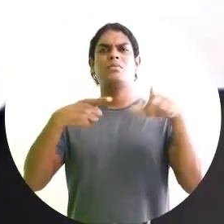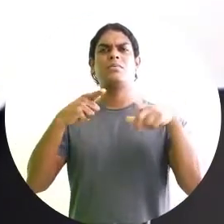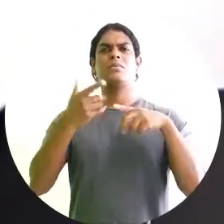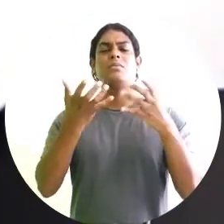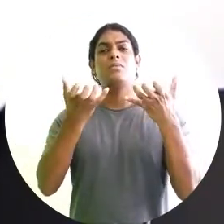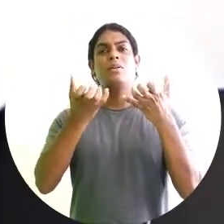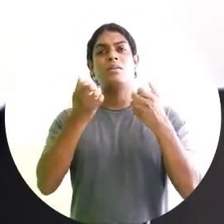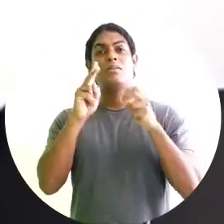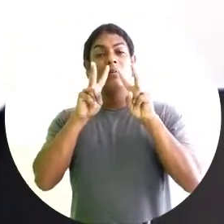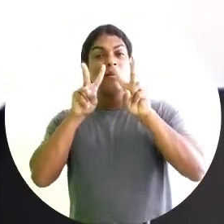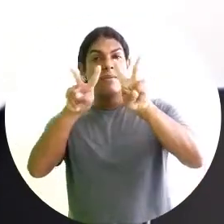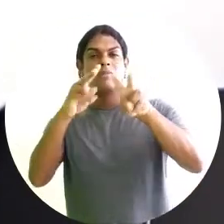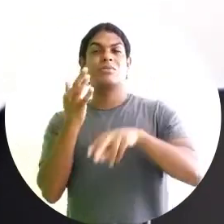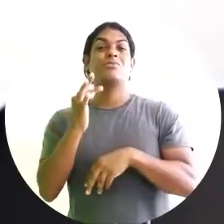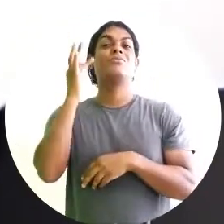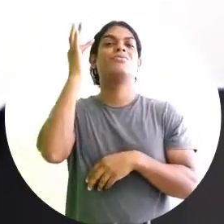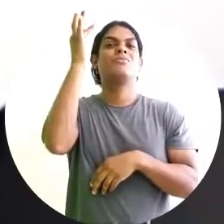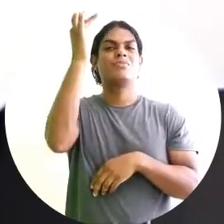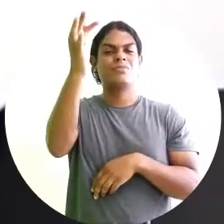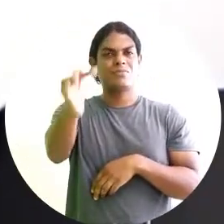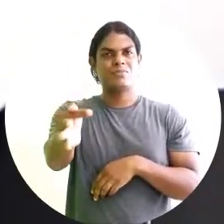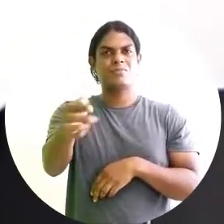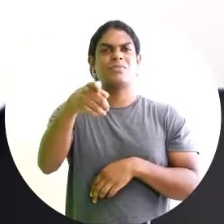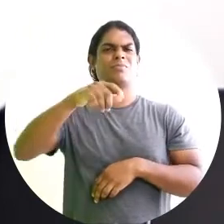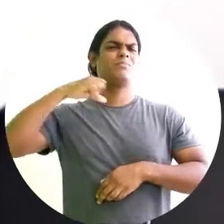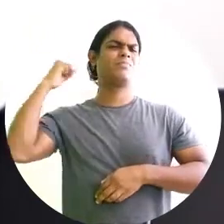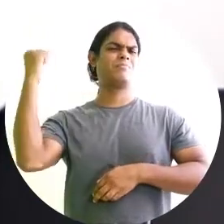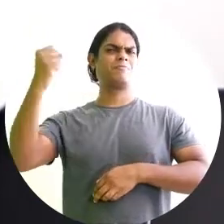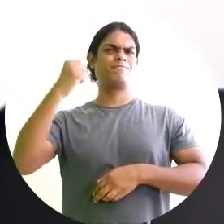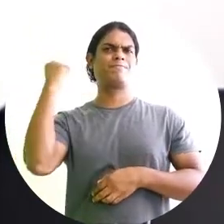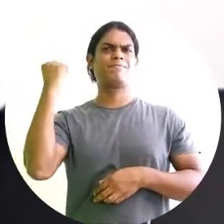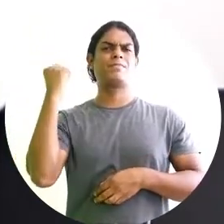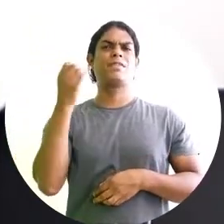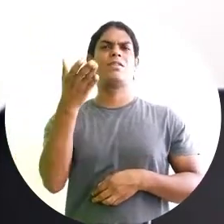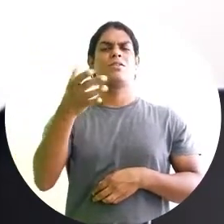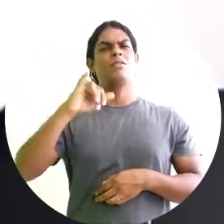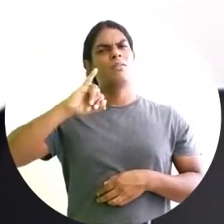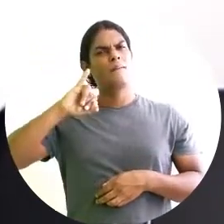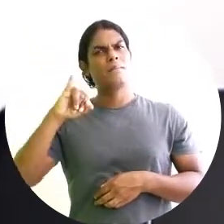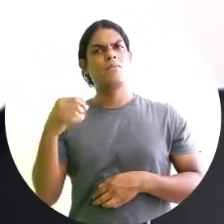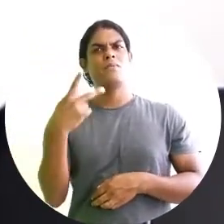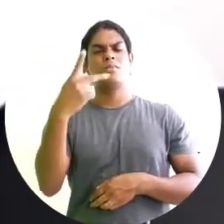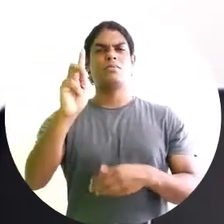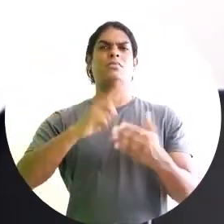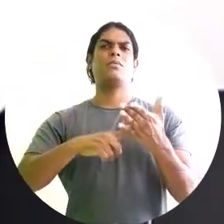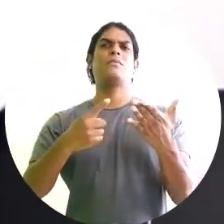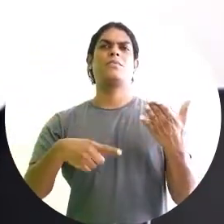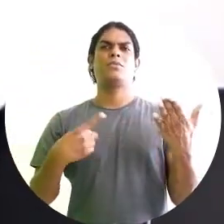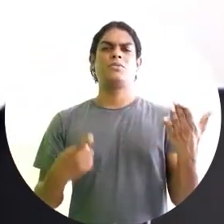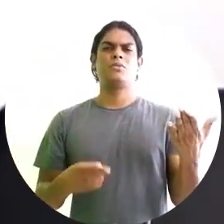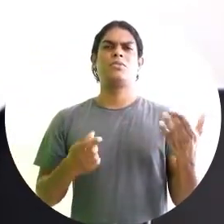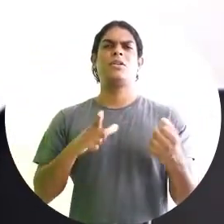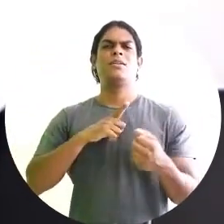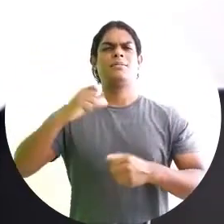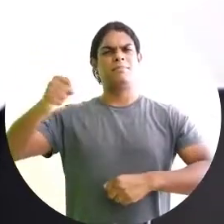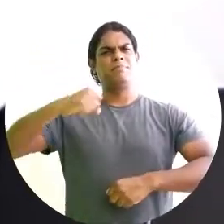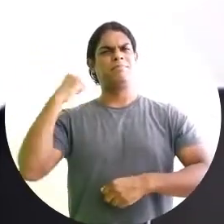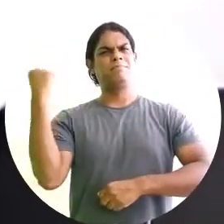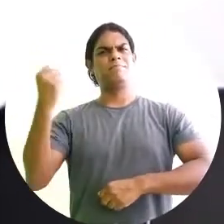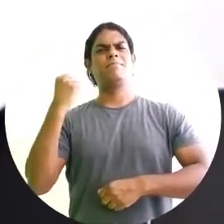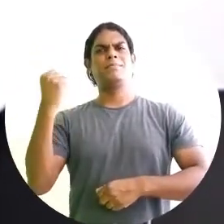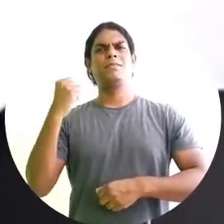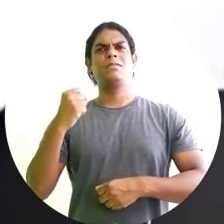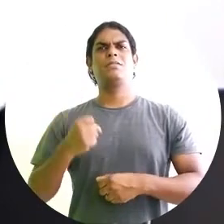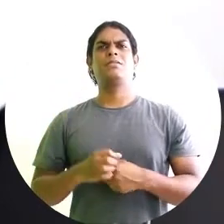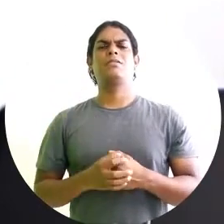dia os veja com sucesso, certo? Que vocês aproveitem o material, que tenham